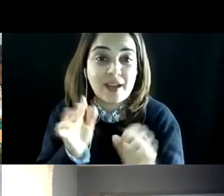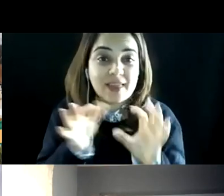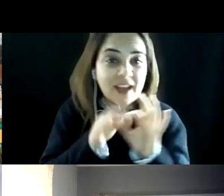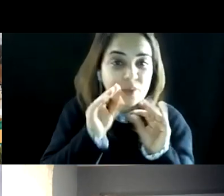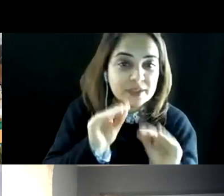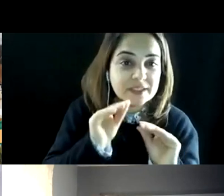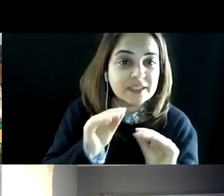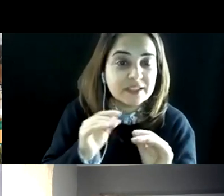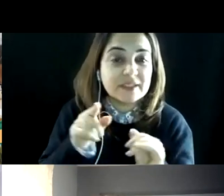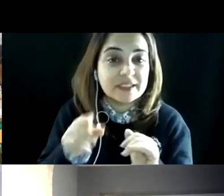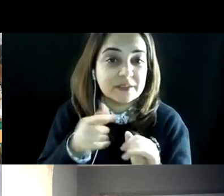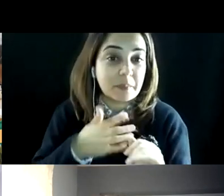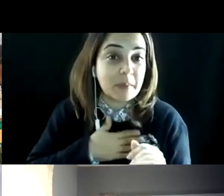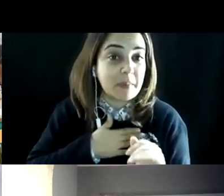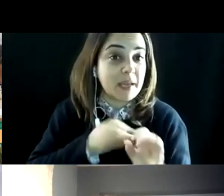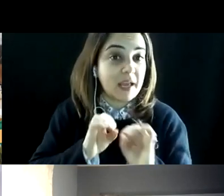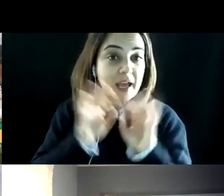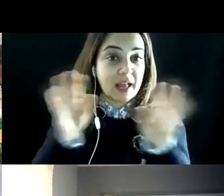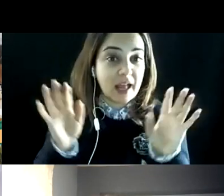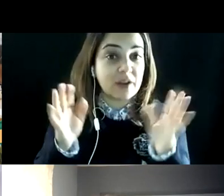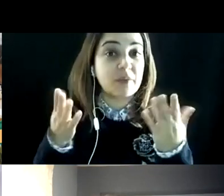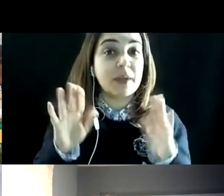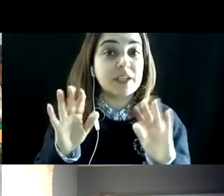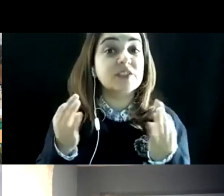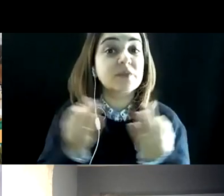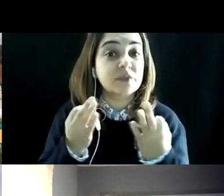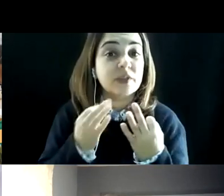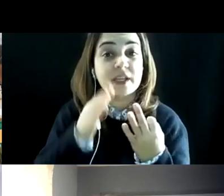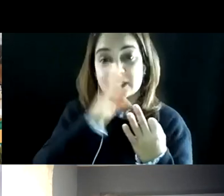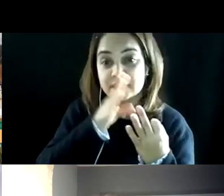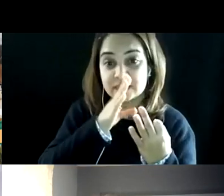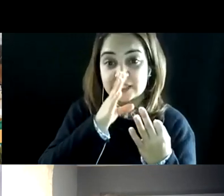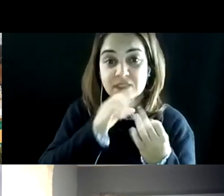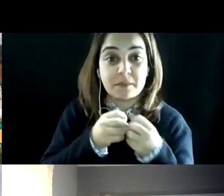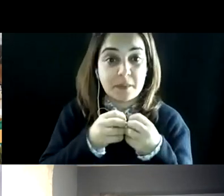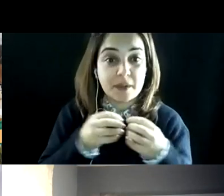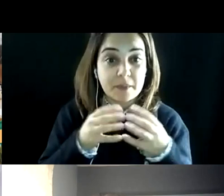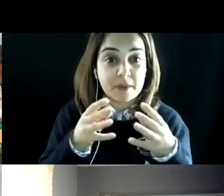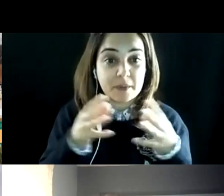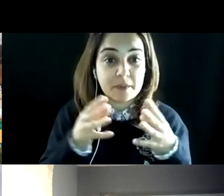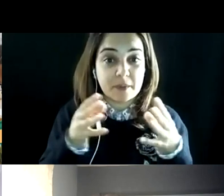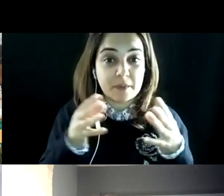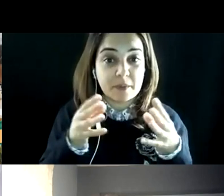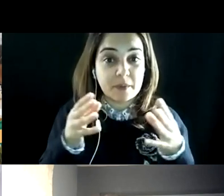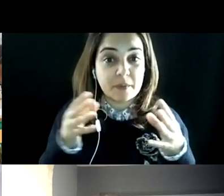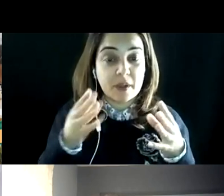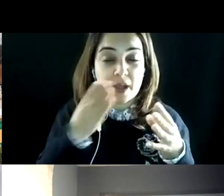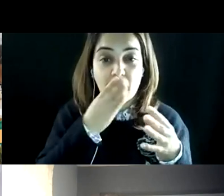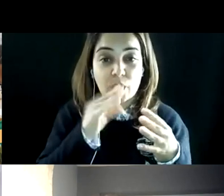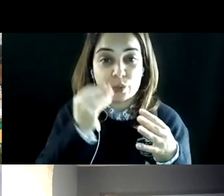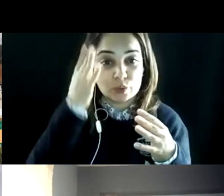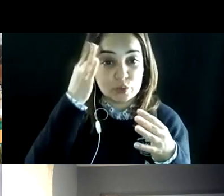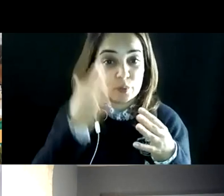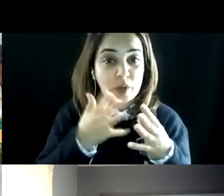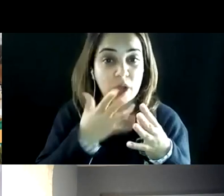Parece-me bastante claro. Mas, de facto, e quando se quer aumentar o número de alunos no ensino